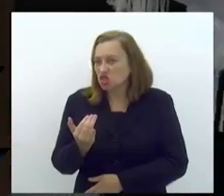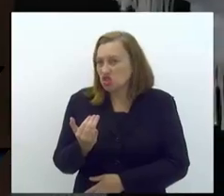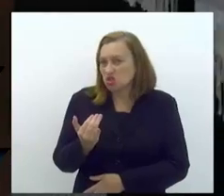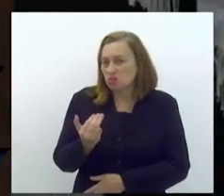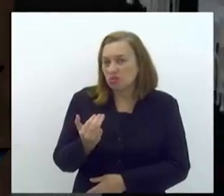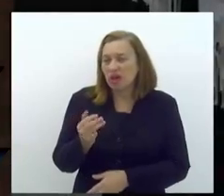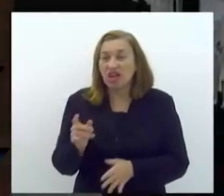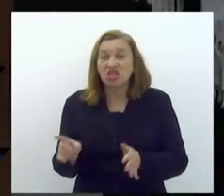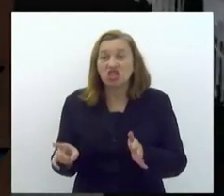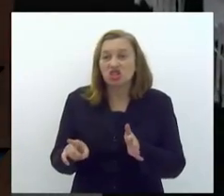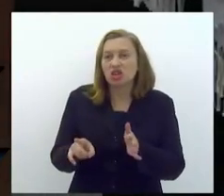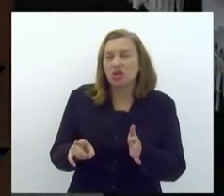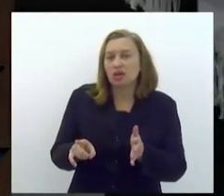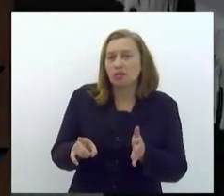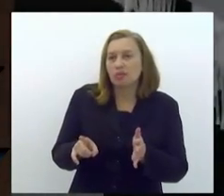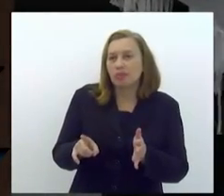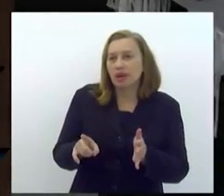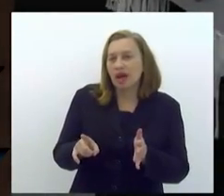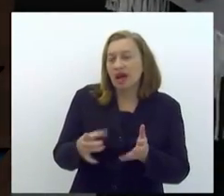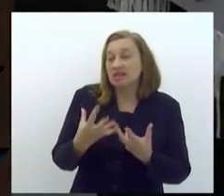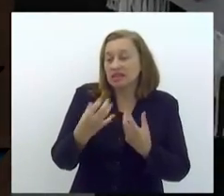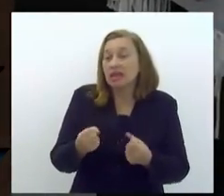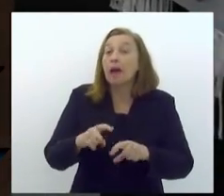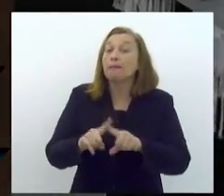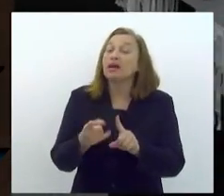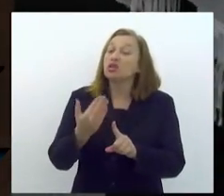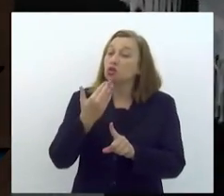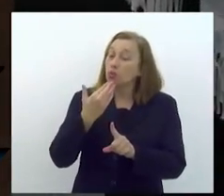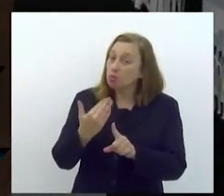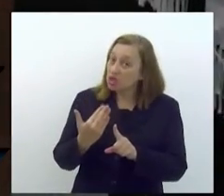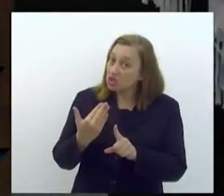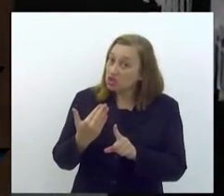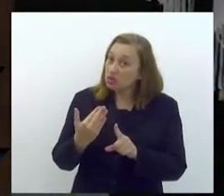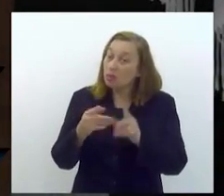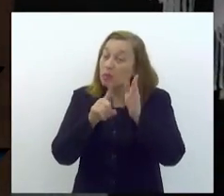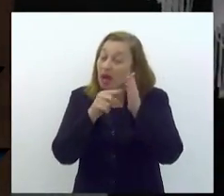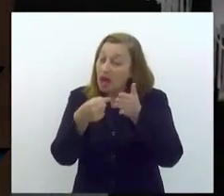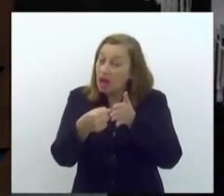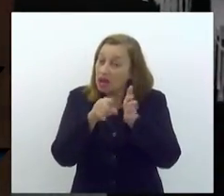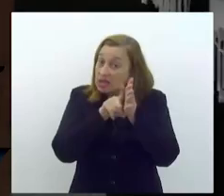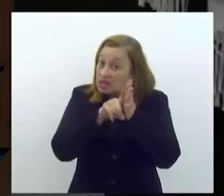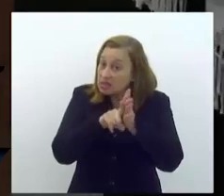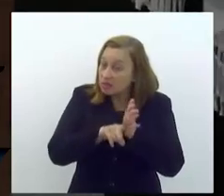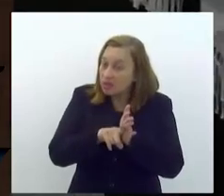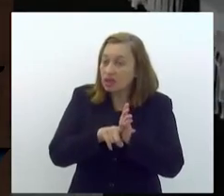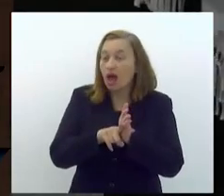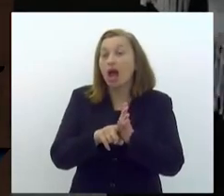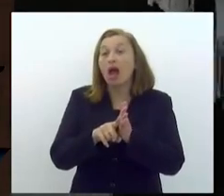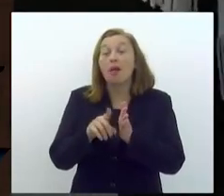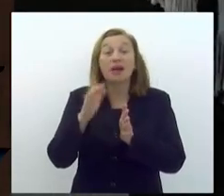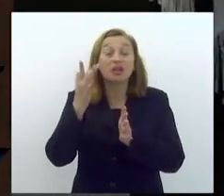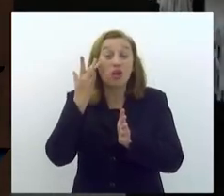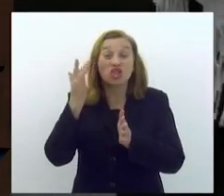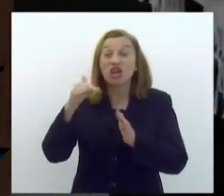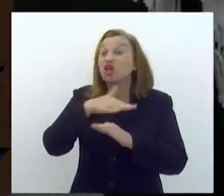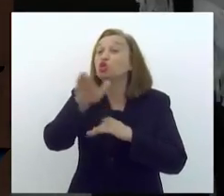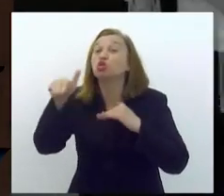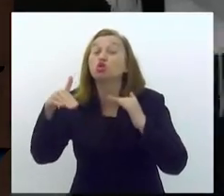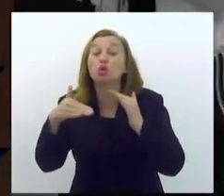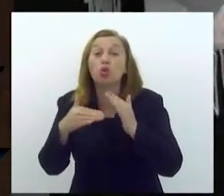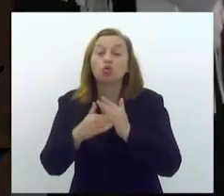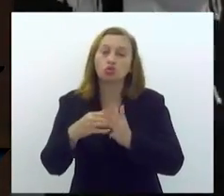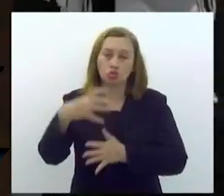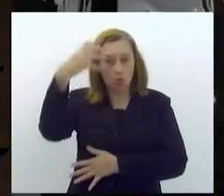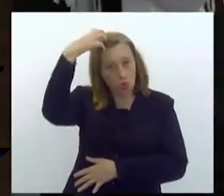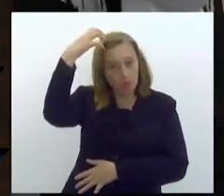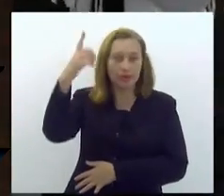mediar o que eu estou pedindo para vossa excelência fazer uma releitura para não é englobar as famílias que ali vivem em